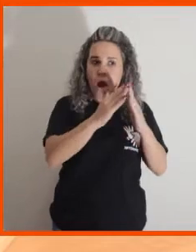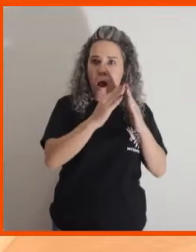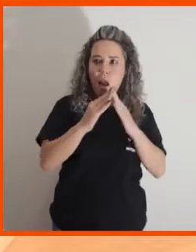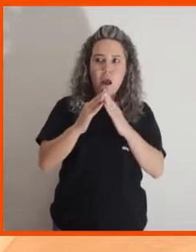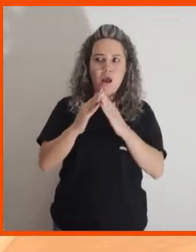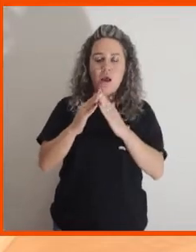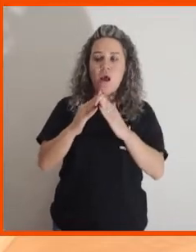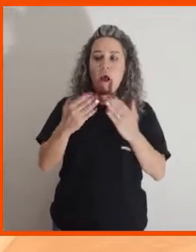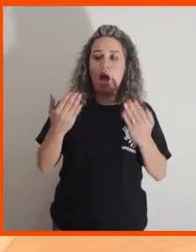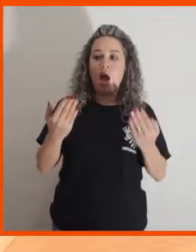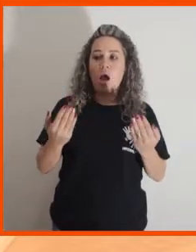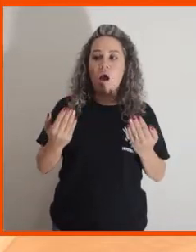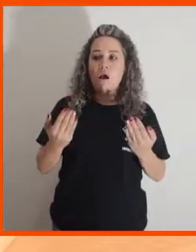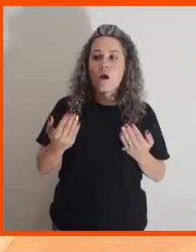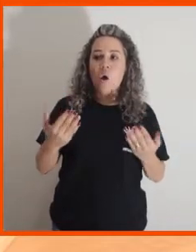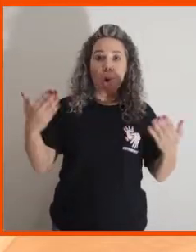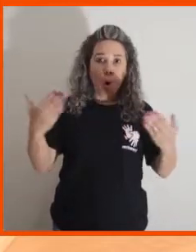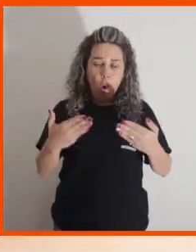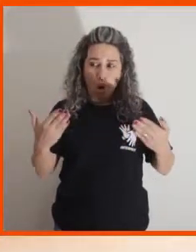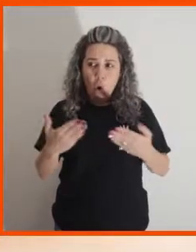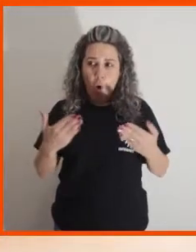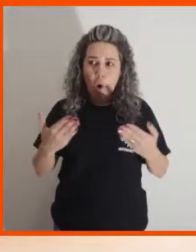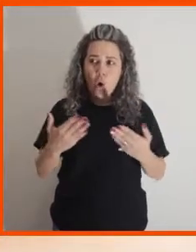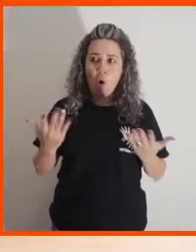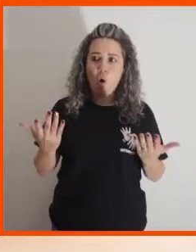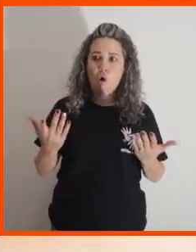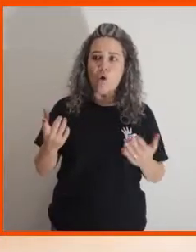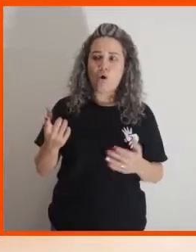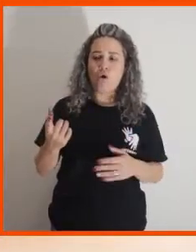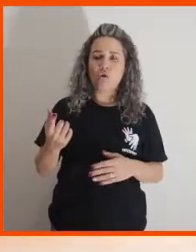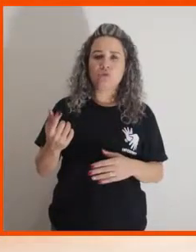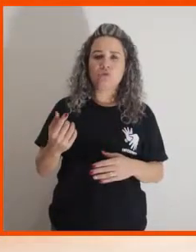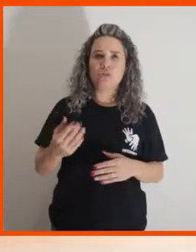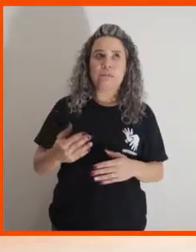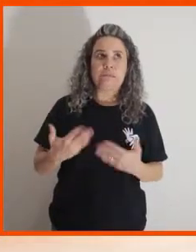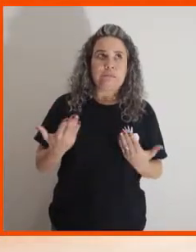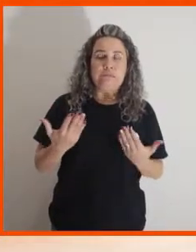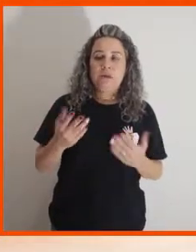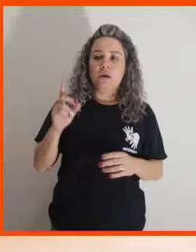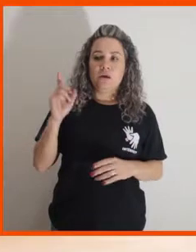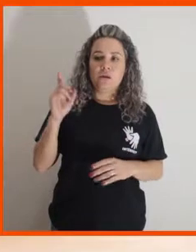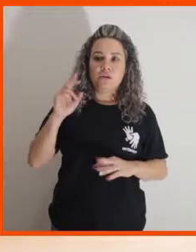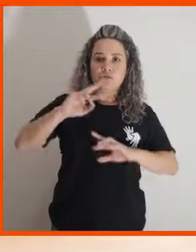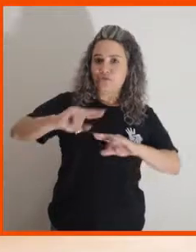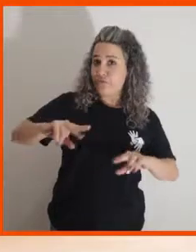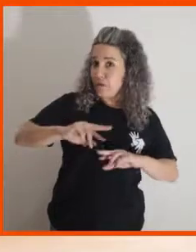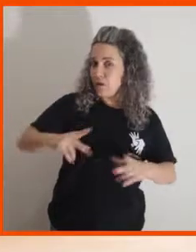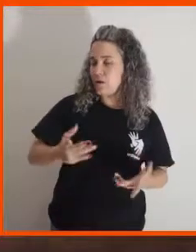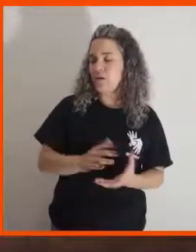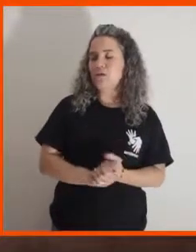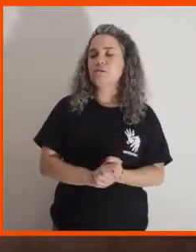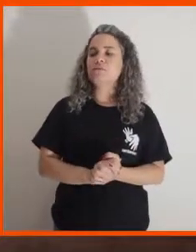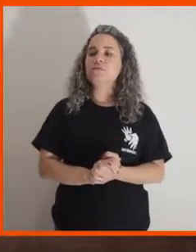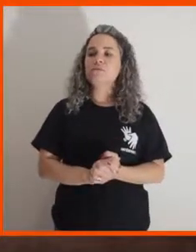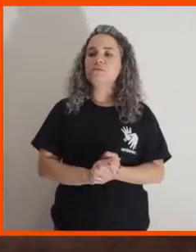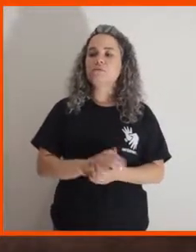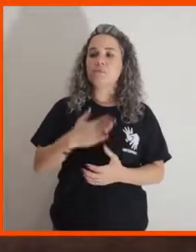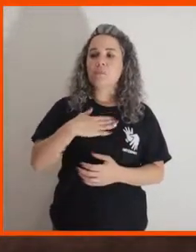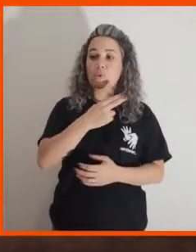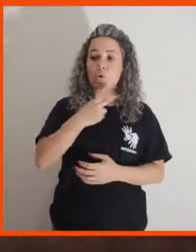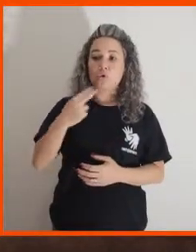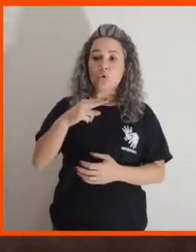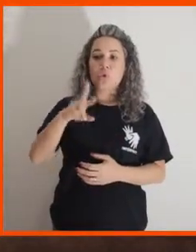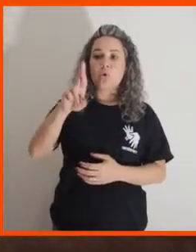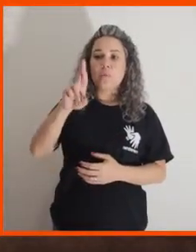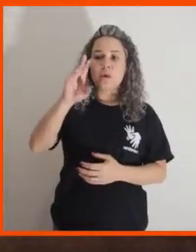coisa, tipo uma floresta, e tinha igreja ali. Aí o bairro hoje tá todo movimentado, super diferente. Meu nome é Romilda